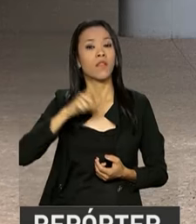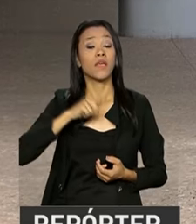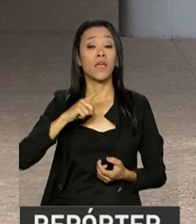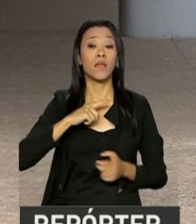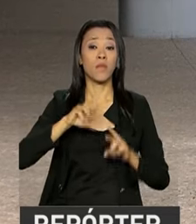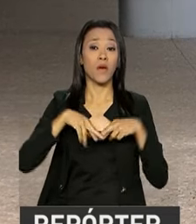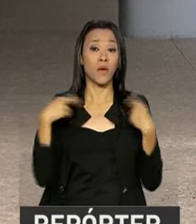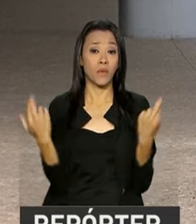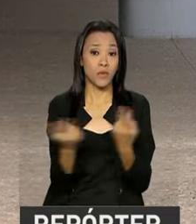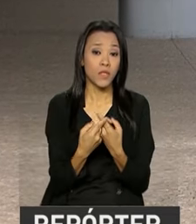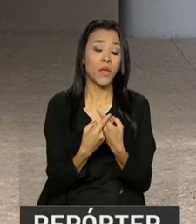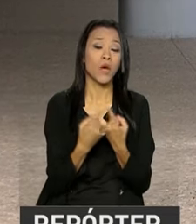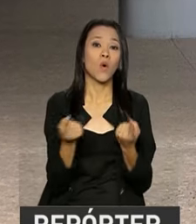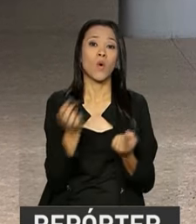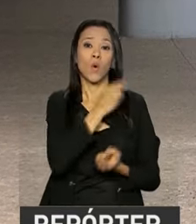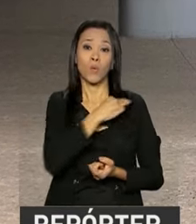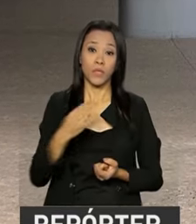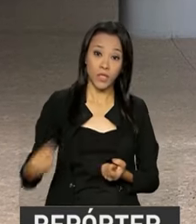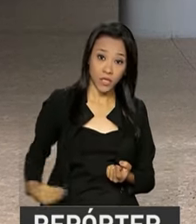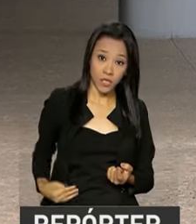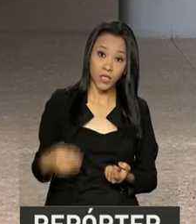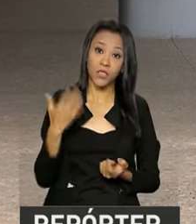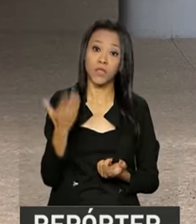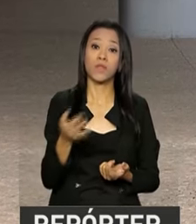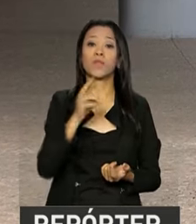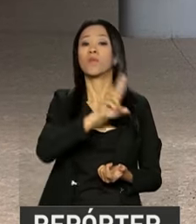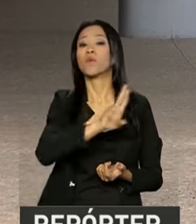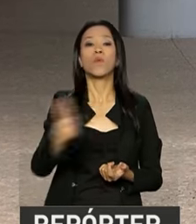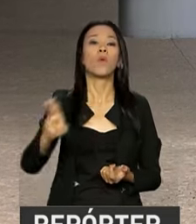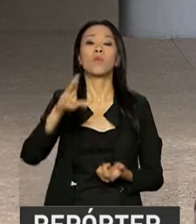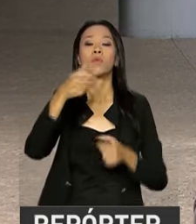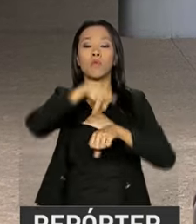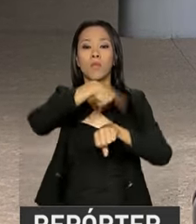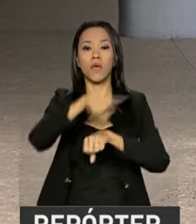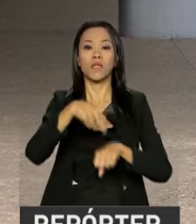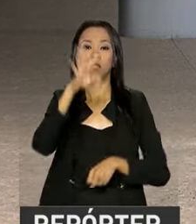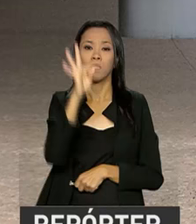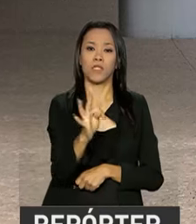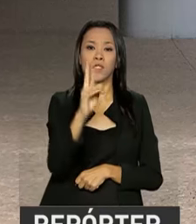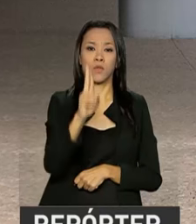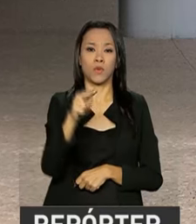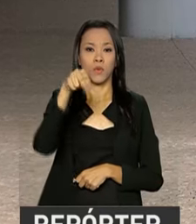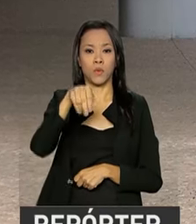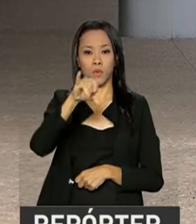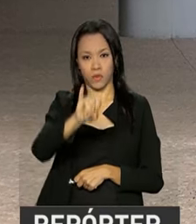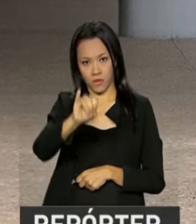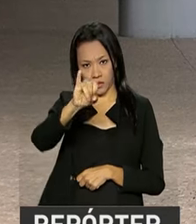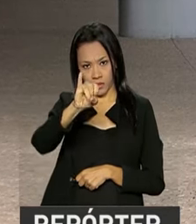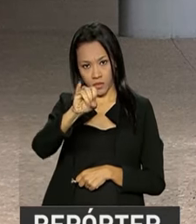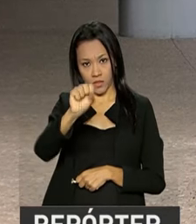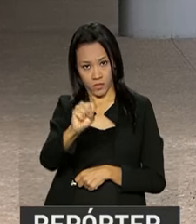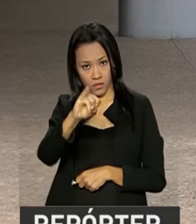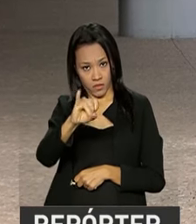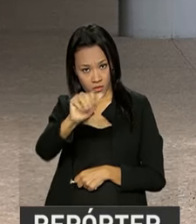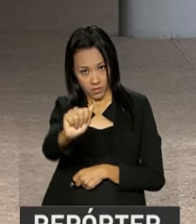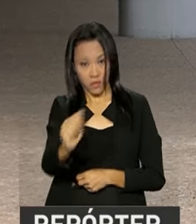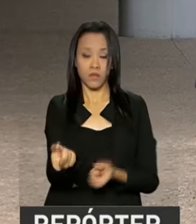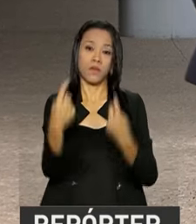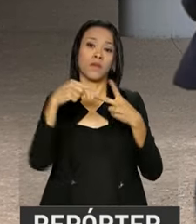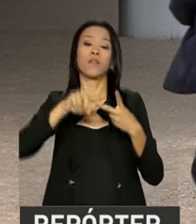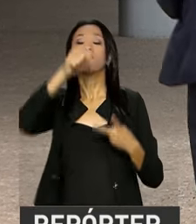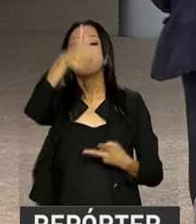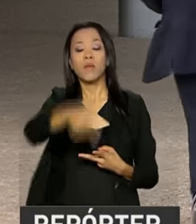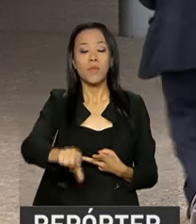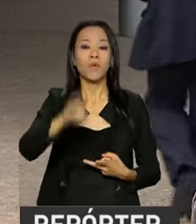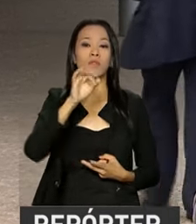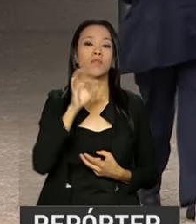negócios estrangeiros da Tunísia que é o quema de inui Presidente Michel Temer também recebe aqui no Palácio do Planalto o deputado